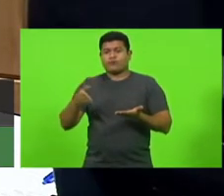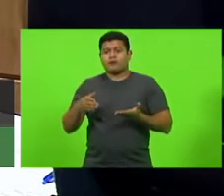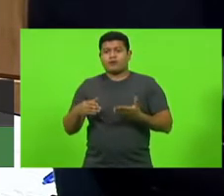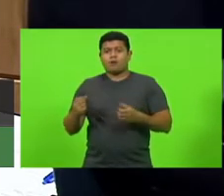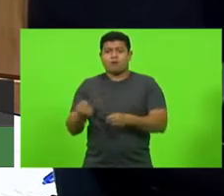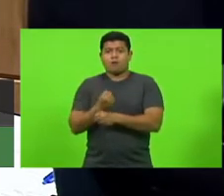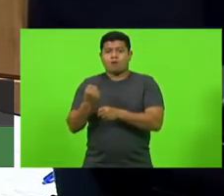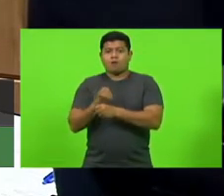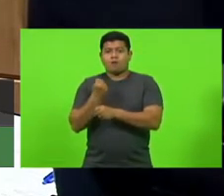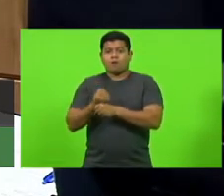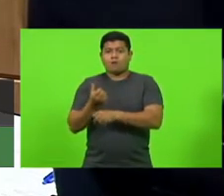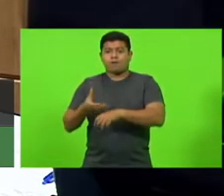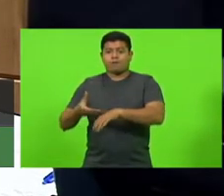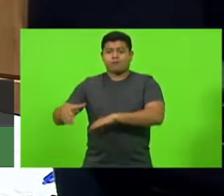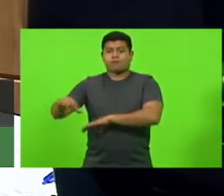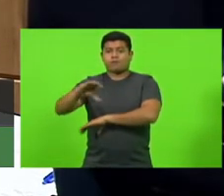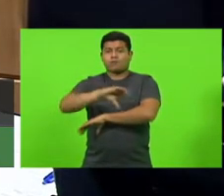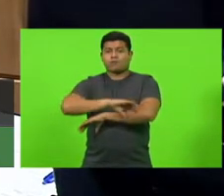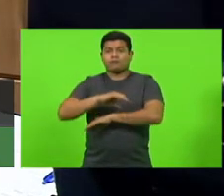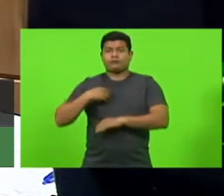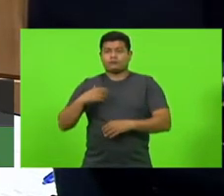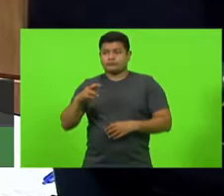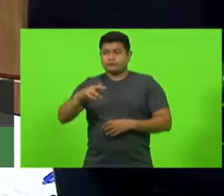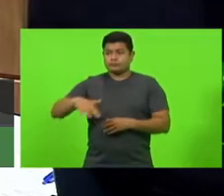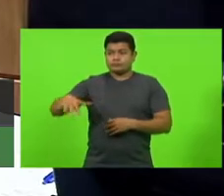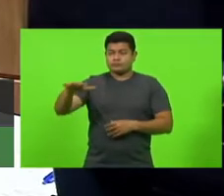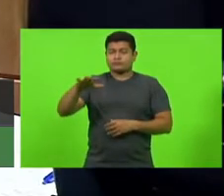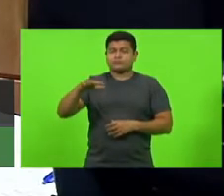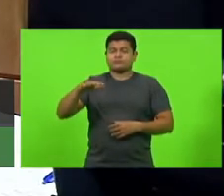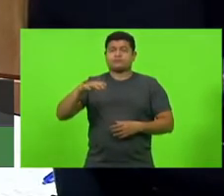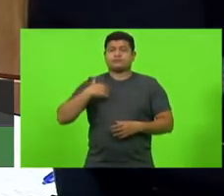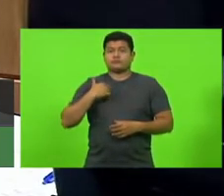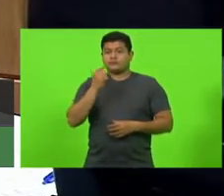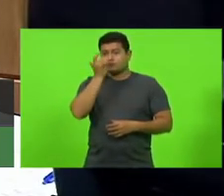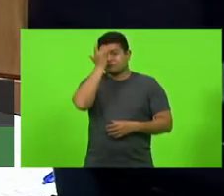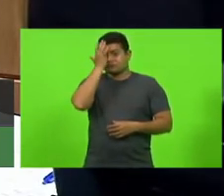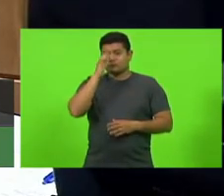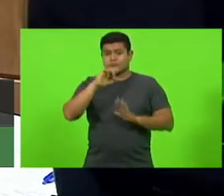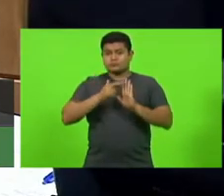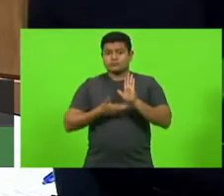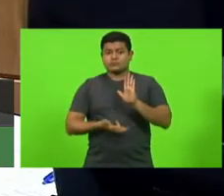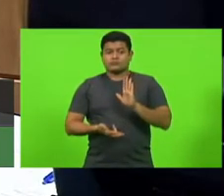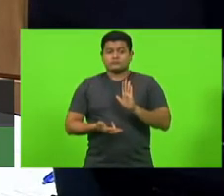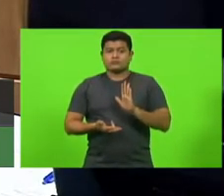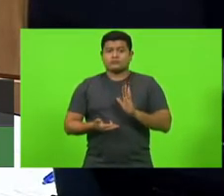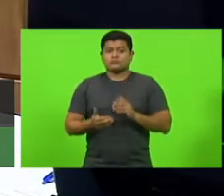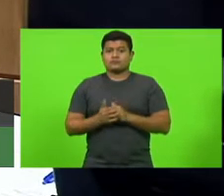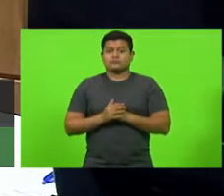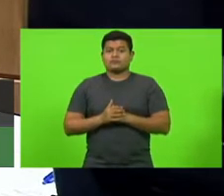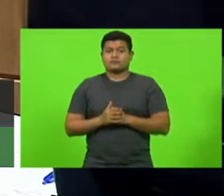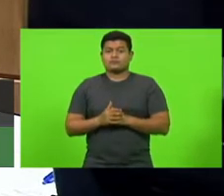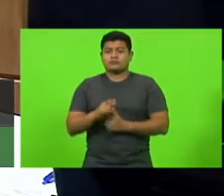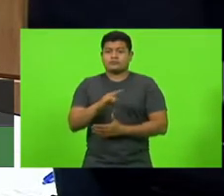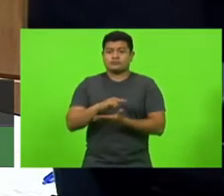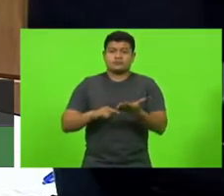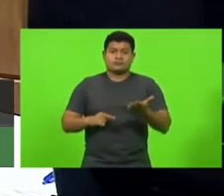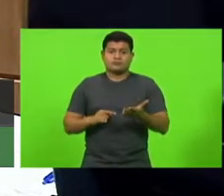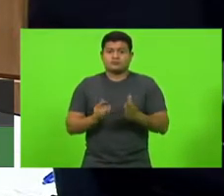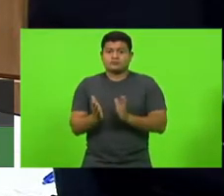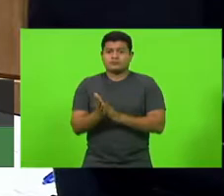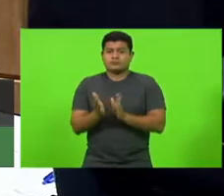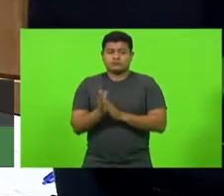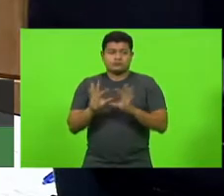quando há a região metropolitana, há a facilidade para a resolução desses complexos problemas. Então, parabenizar todos os